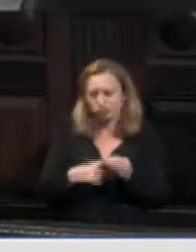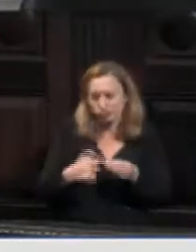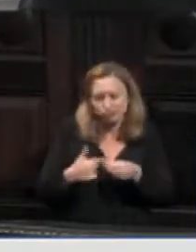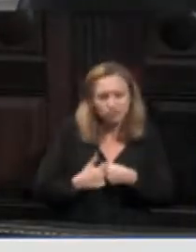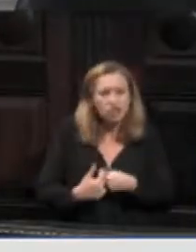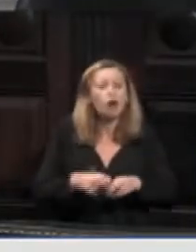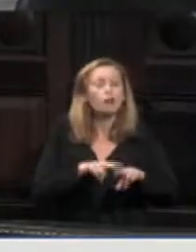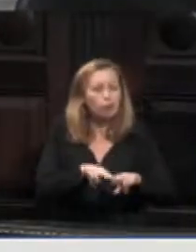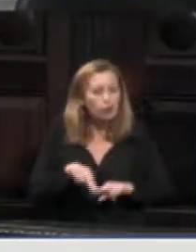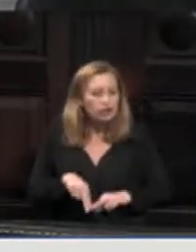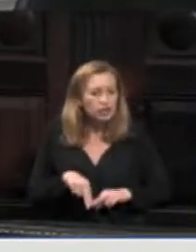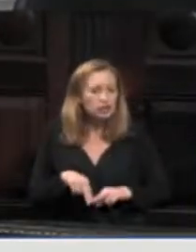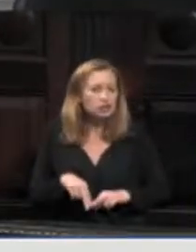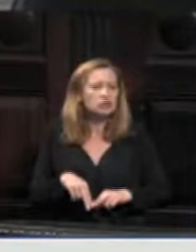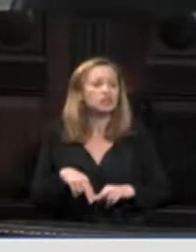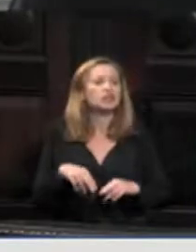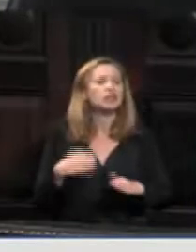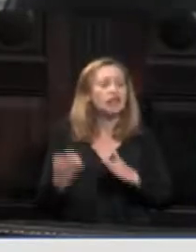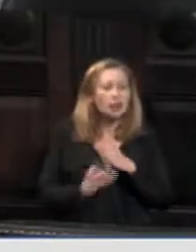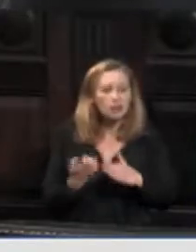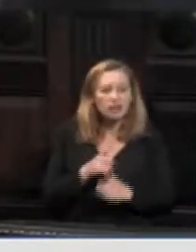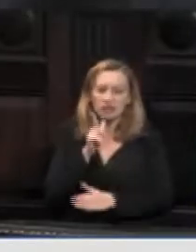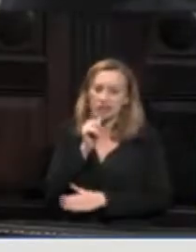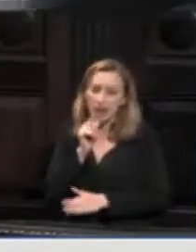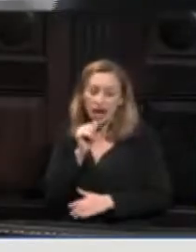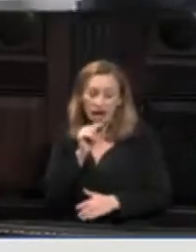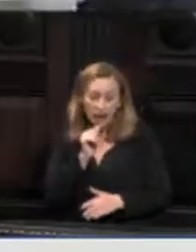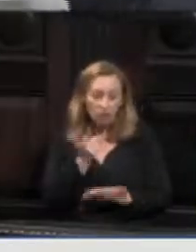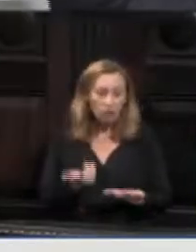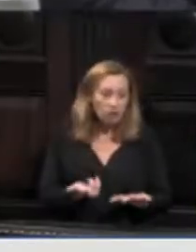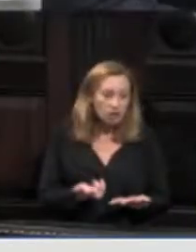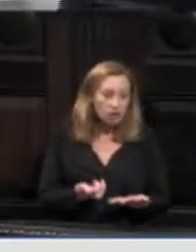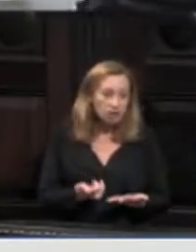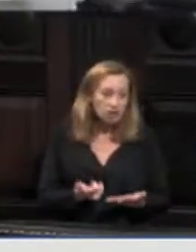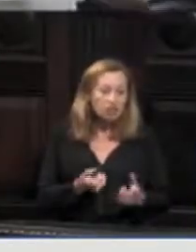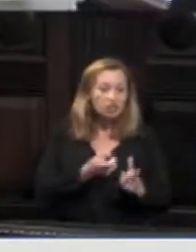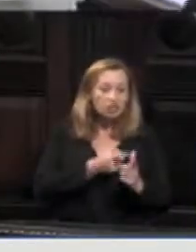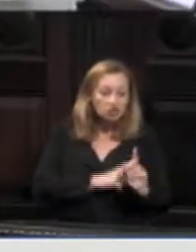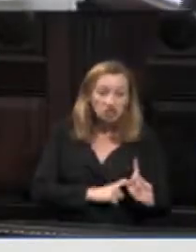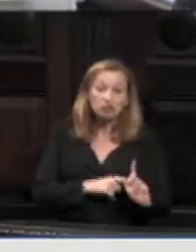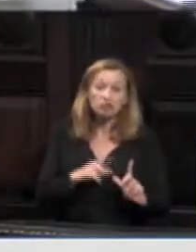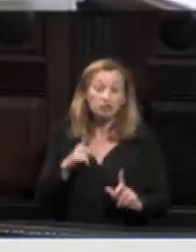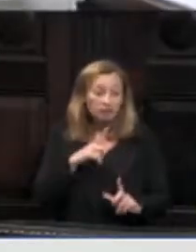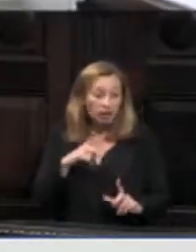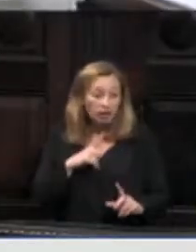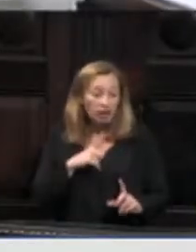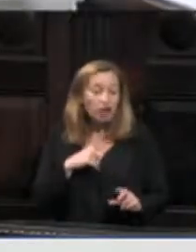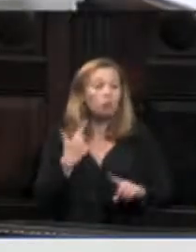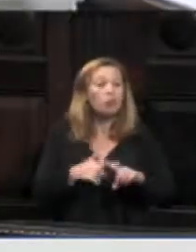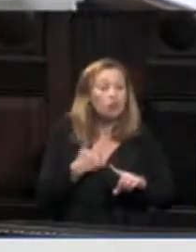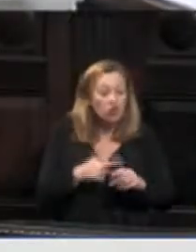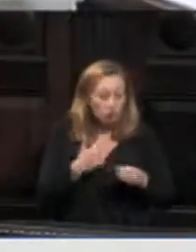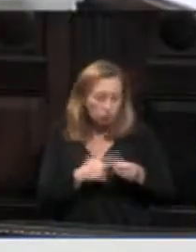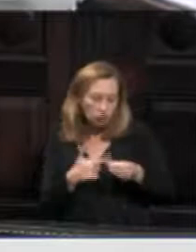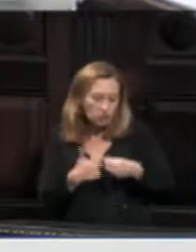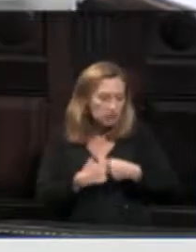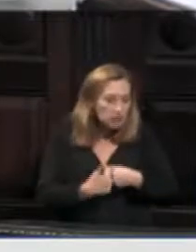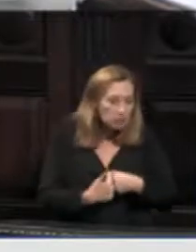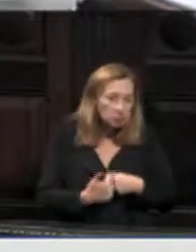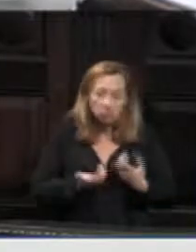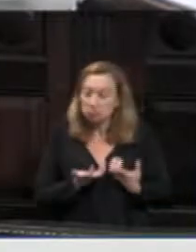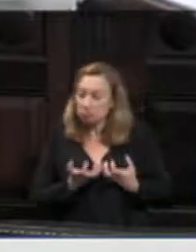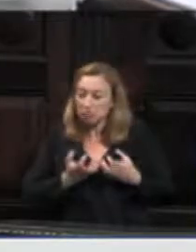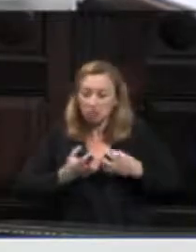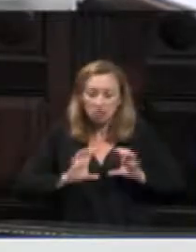E é por isto, a SEDAI paga um preço na sua imagem, porque o município não tem o